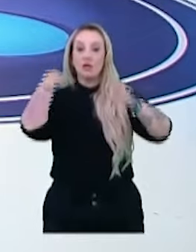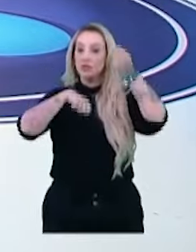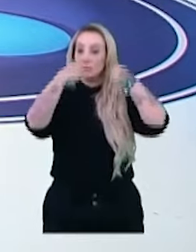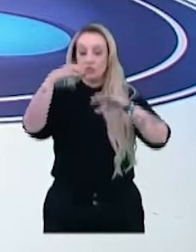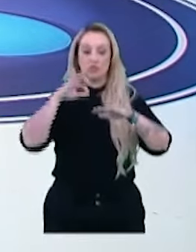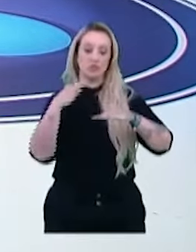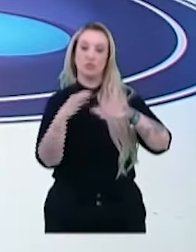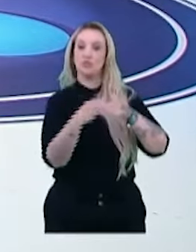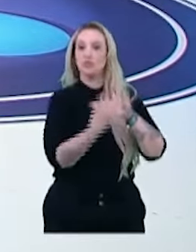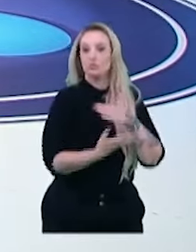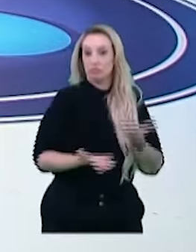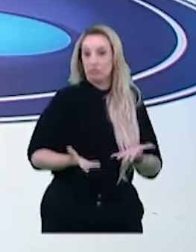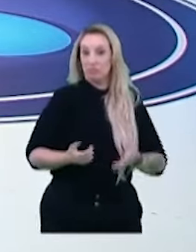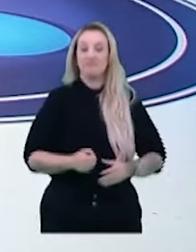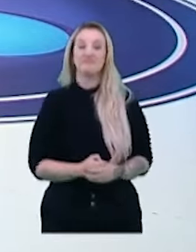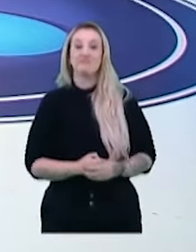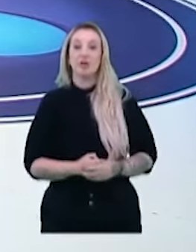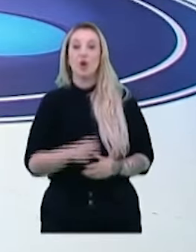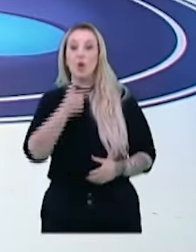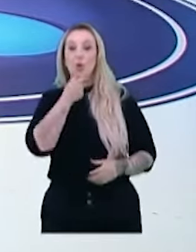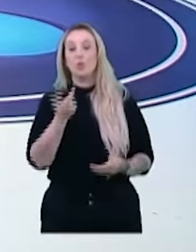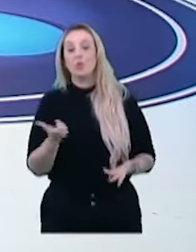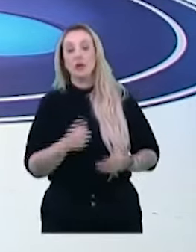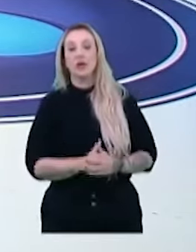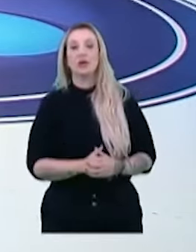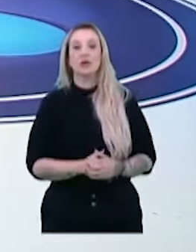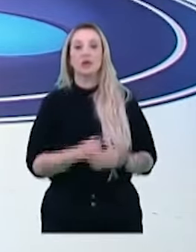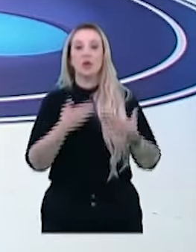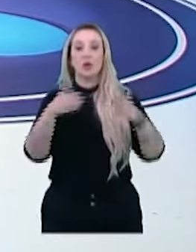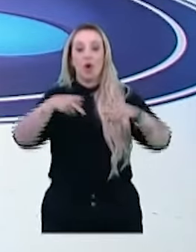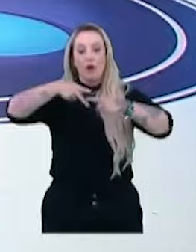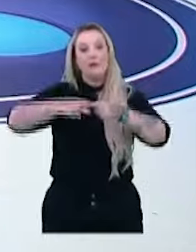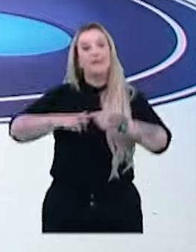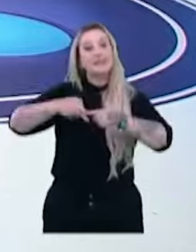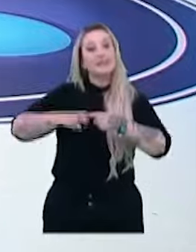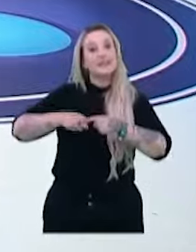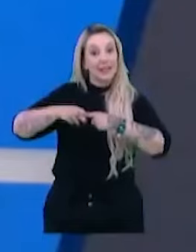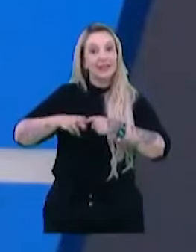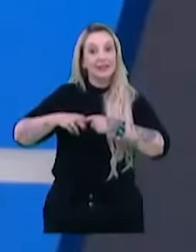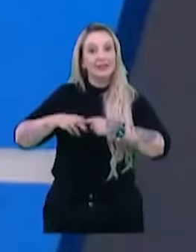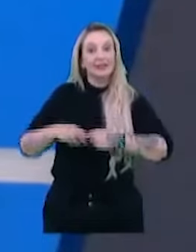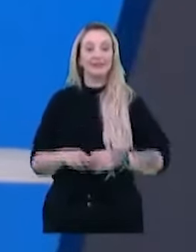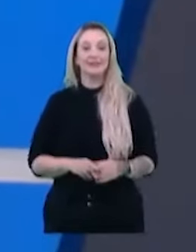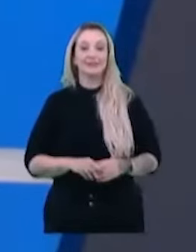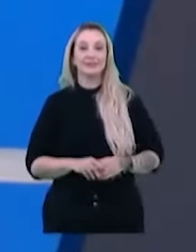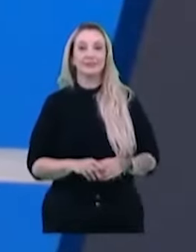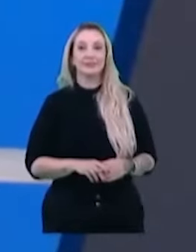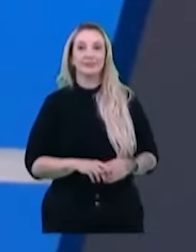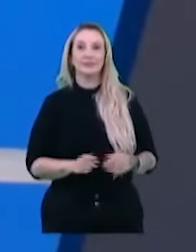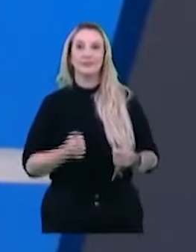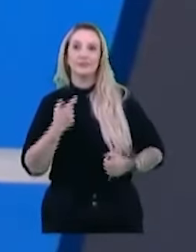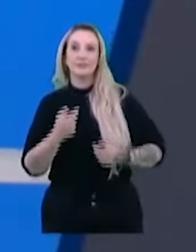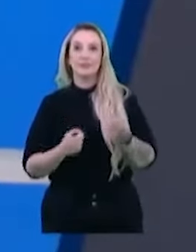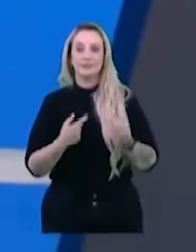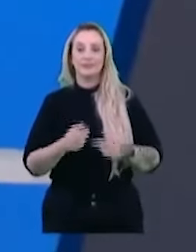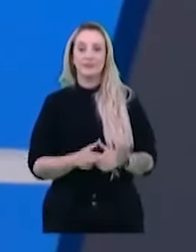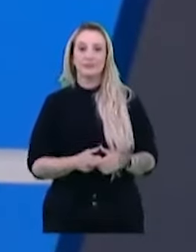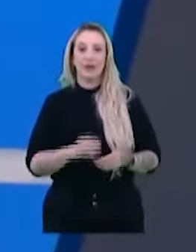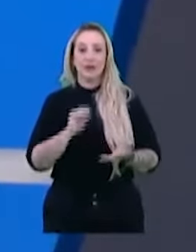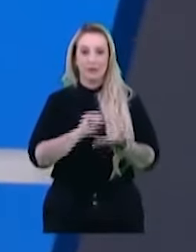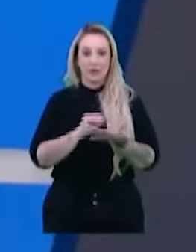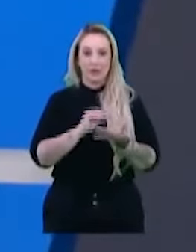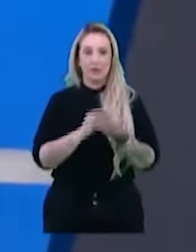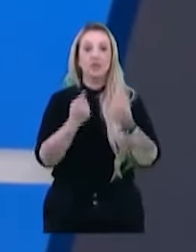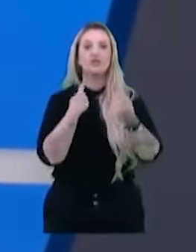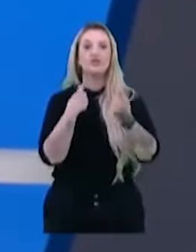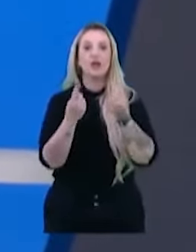uma manicure, né? O homem da periferia que foi lá e abriu uma oficina. E muitas vezes, na ausência